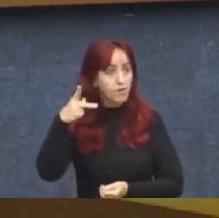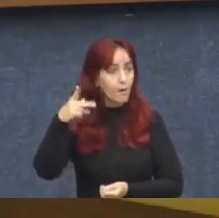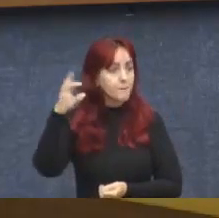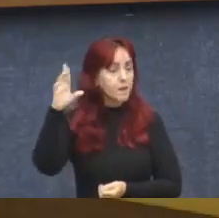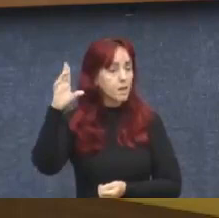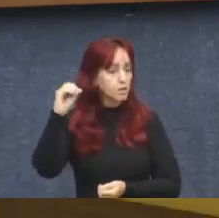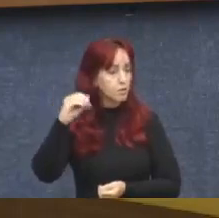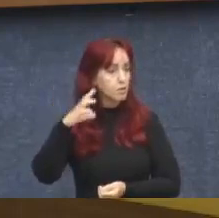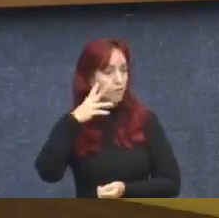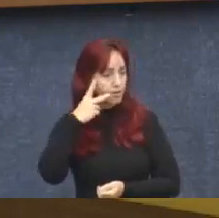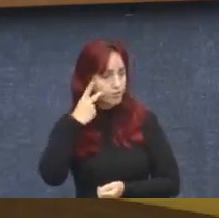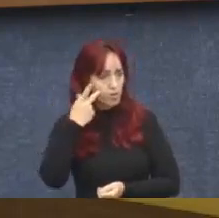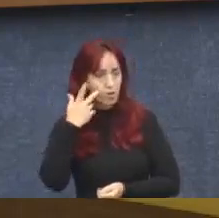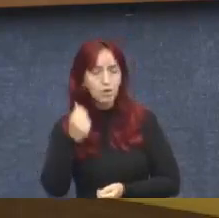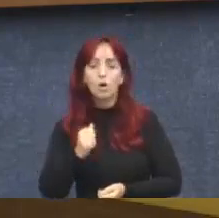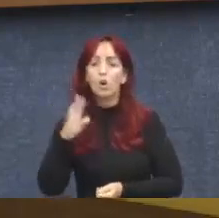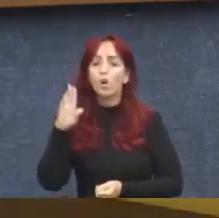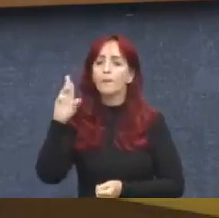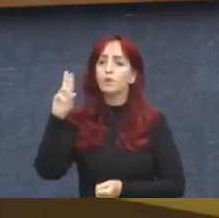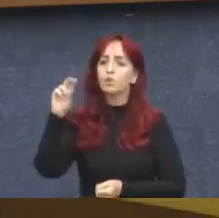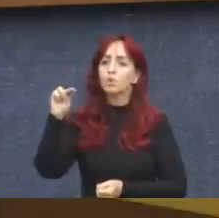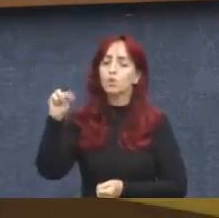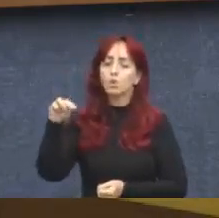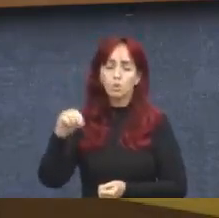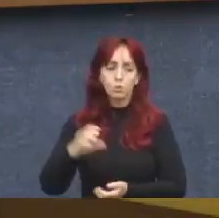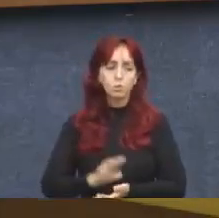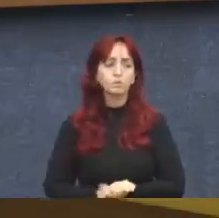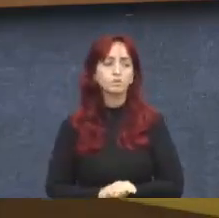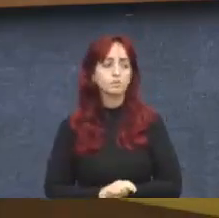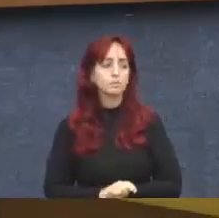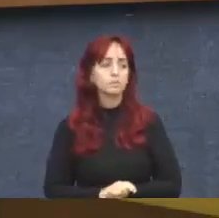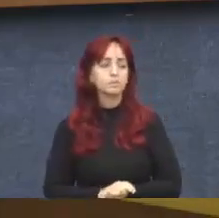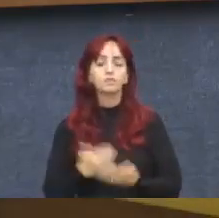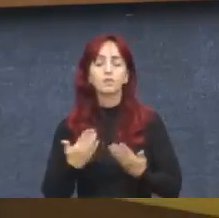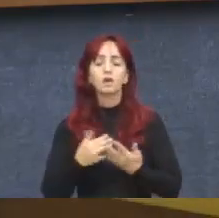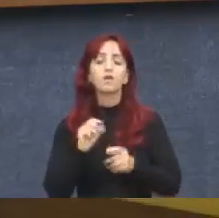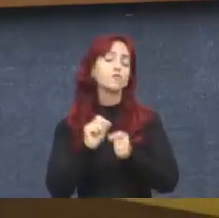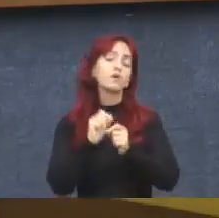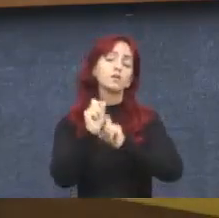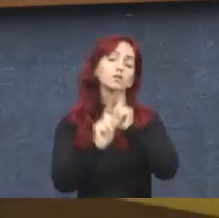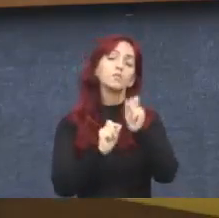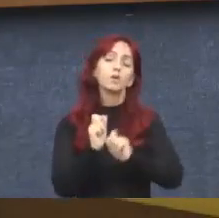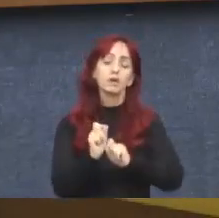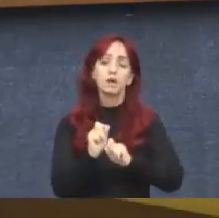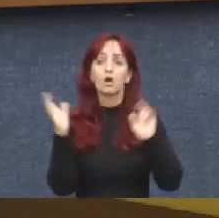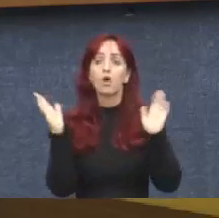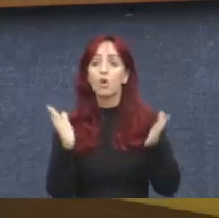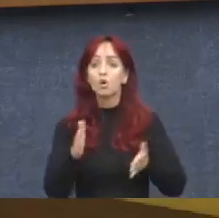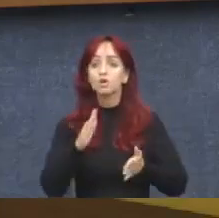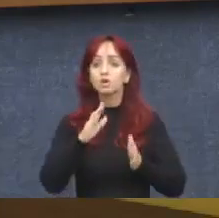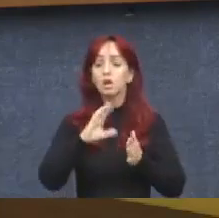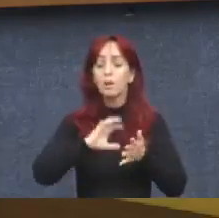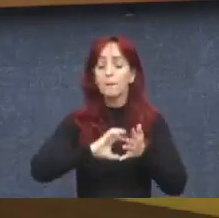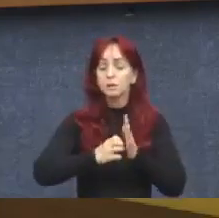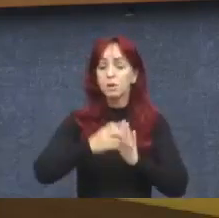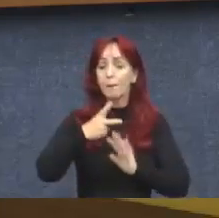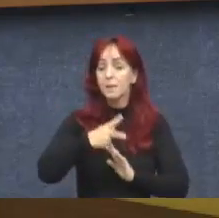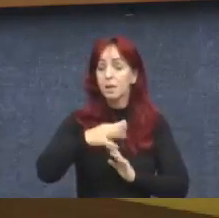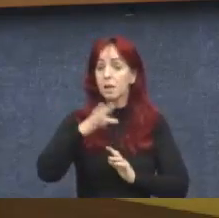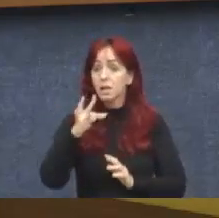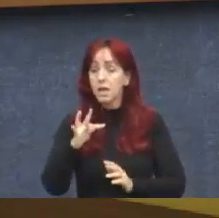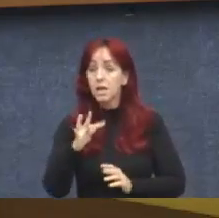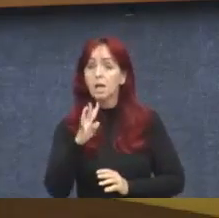Pedro Patrôs, Bruno. E faço isso porque hoje o PT